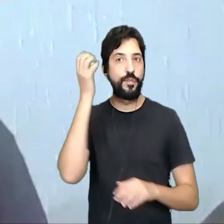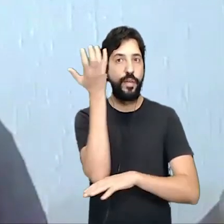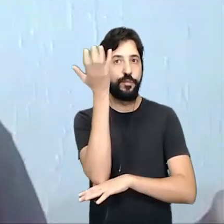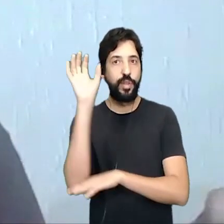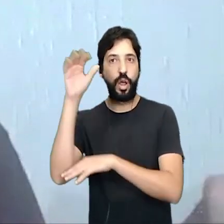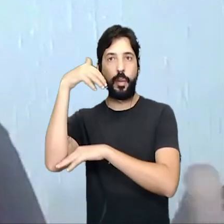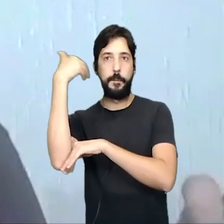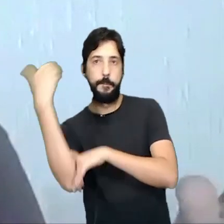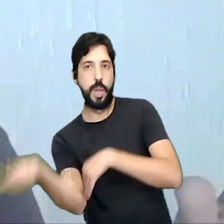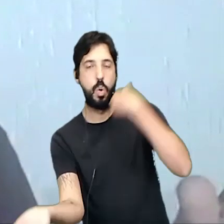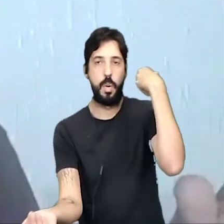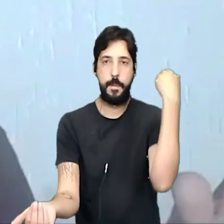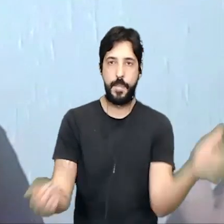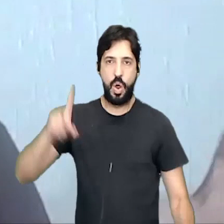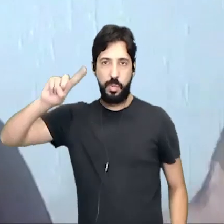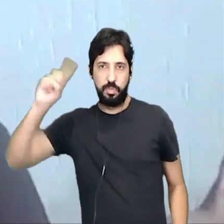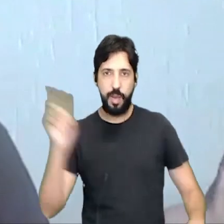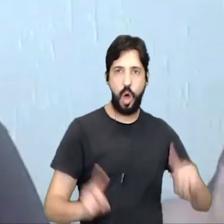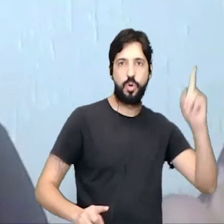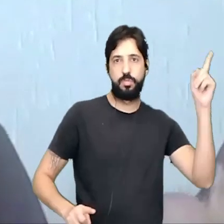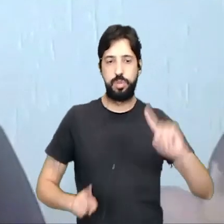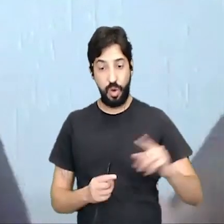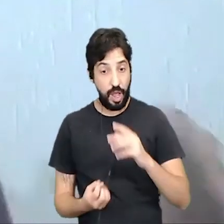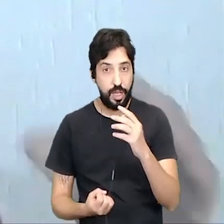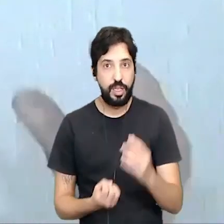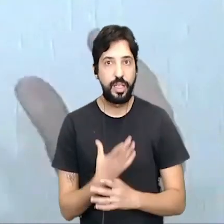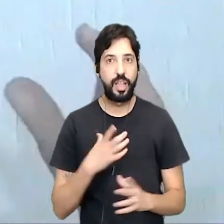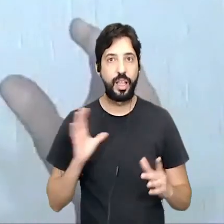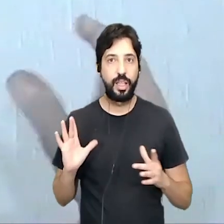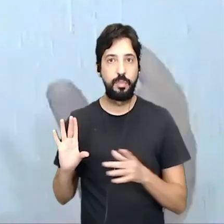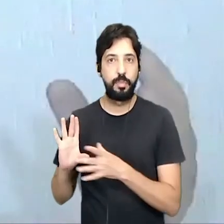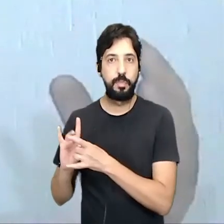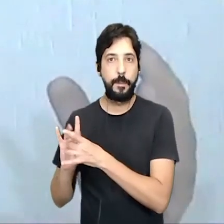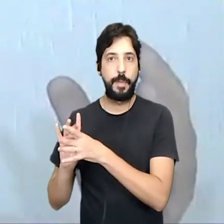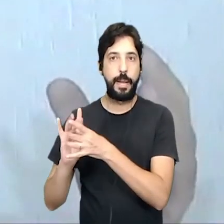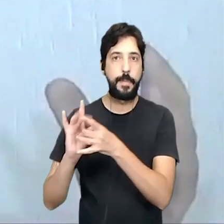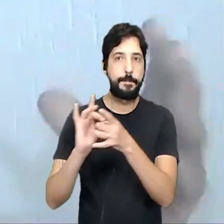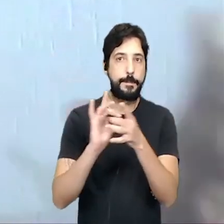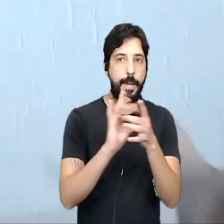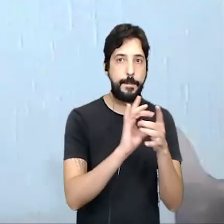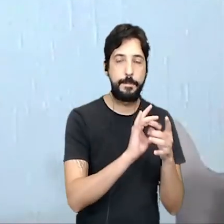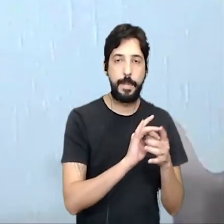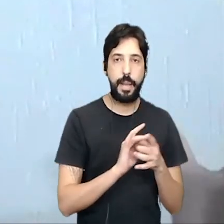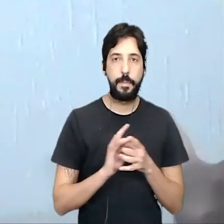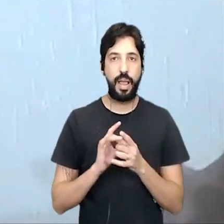ouvindo a floresta despencando e os raios e o trovão, e criando aquela comunidade